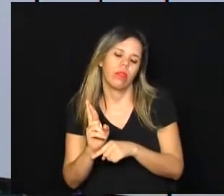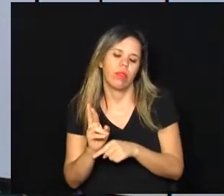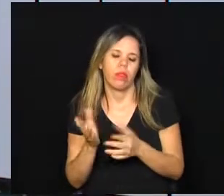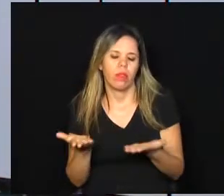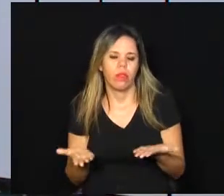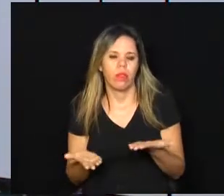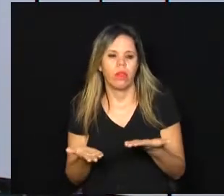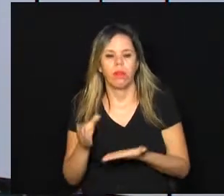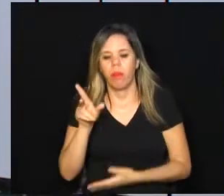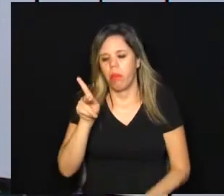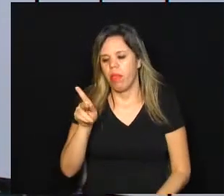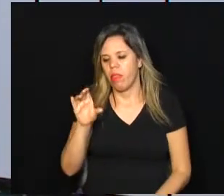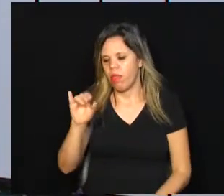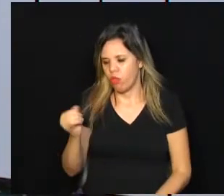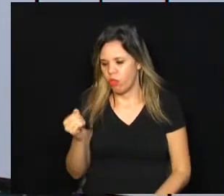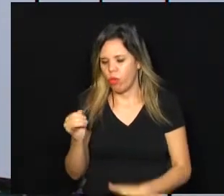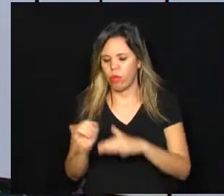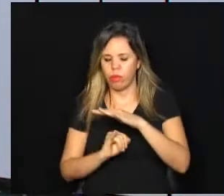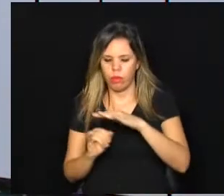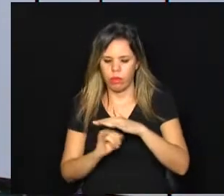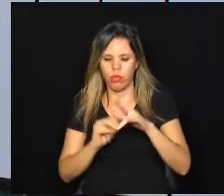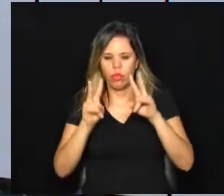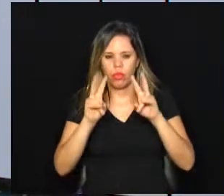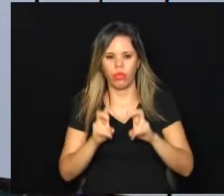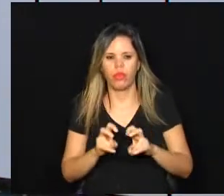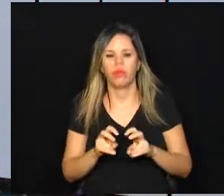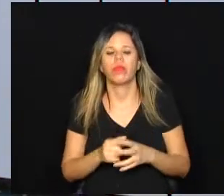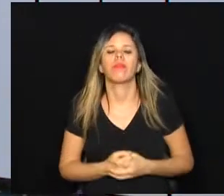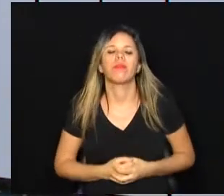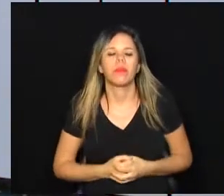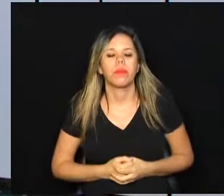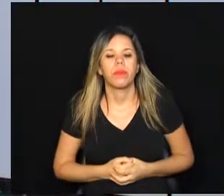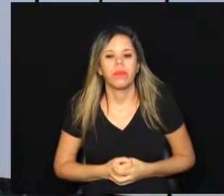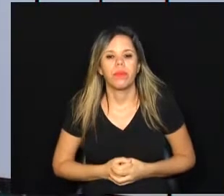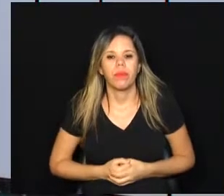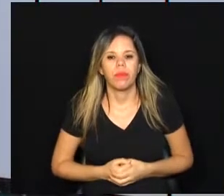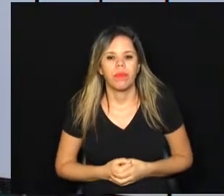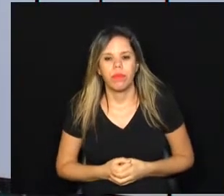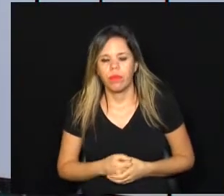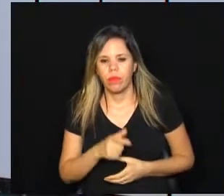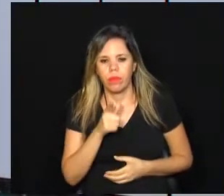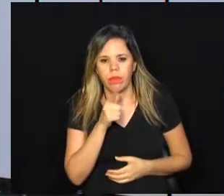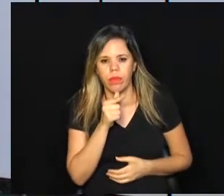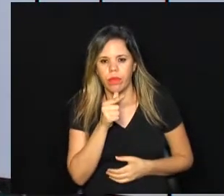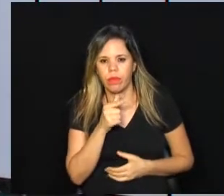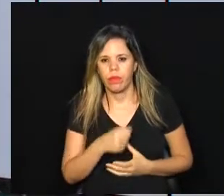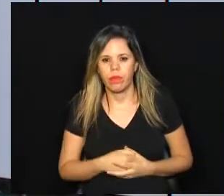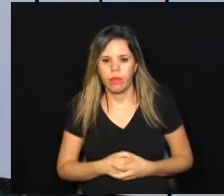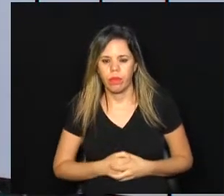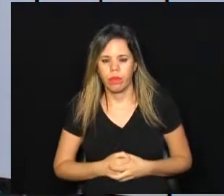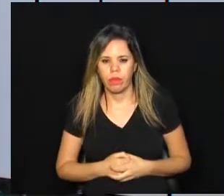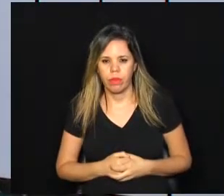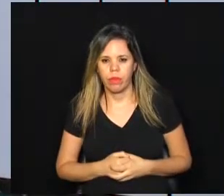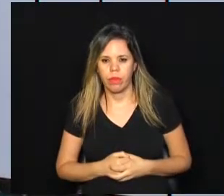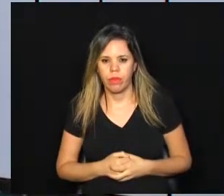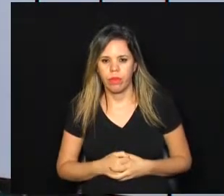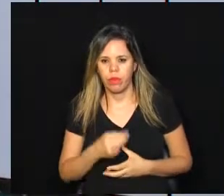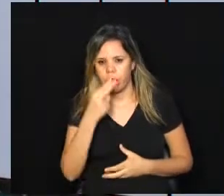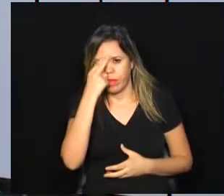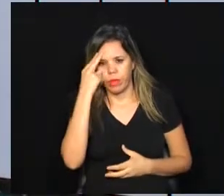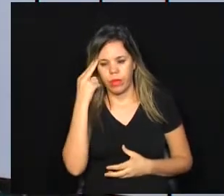consórcio PCJ, né? Nas questões aí da água, né? Mas você falou